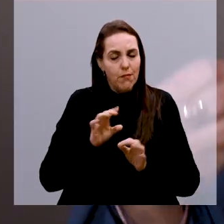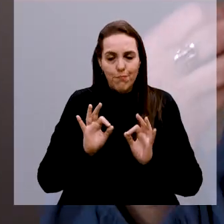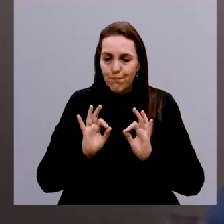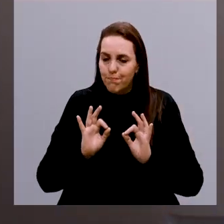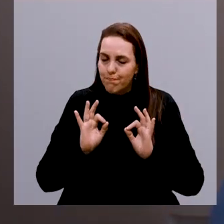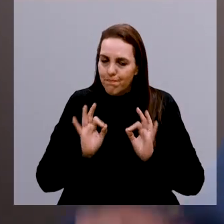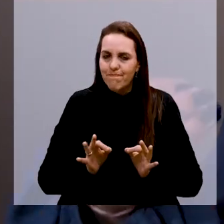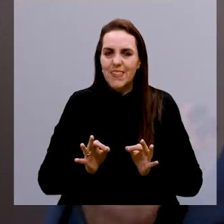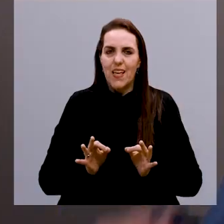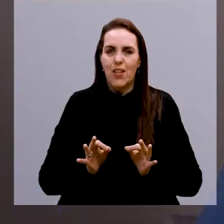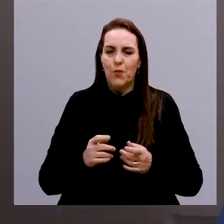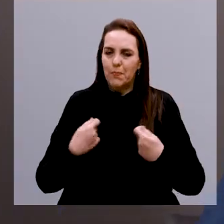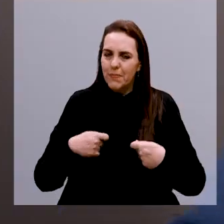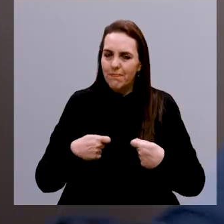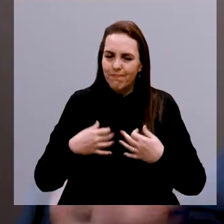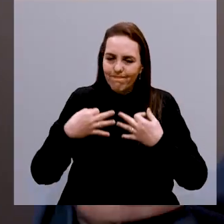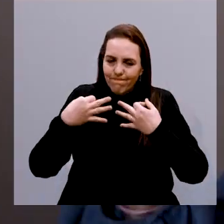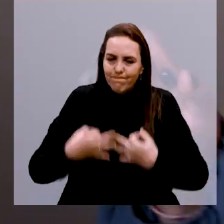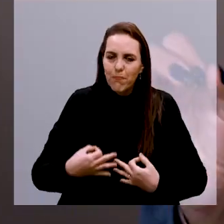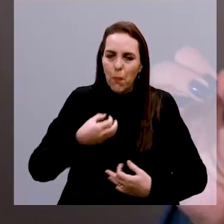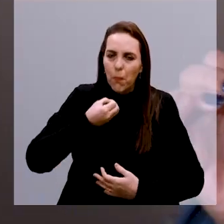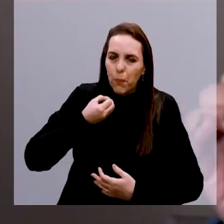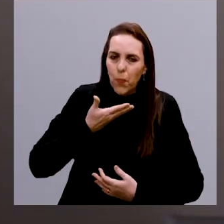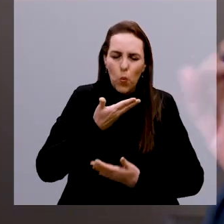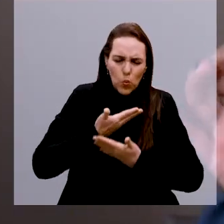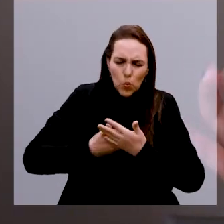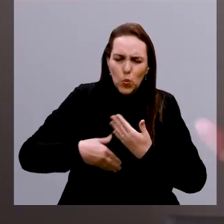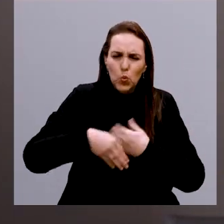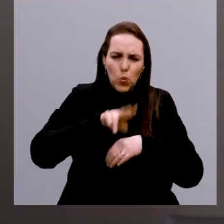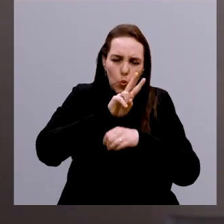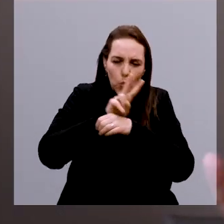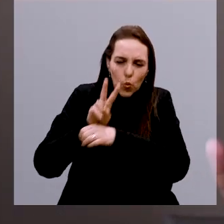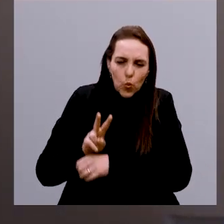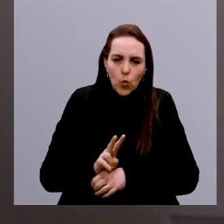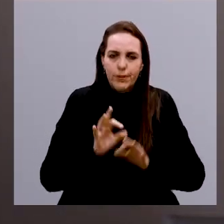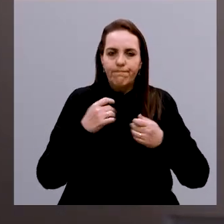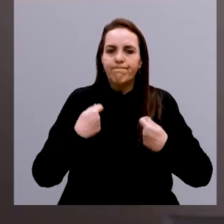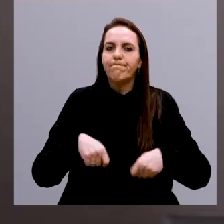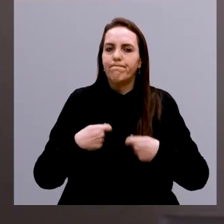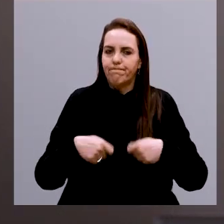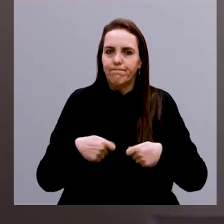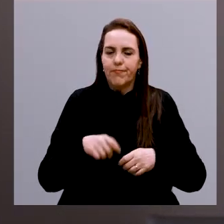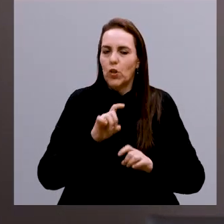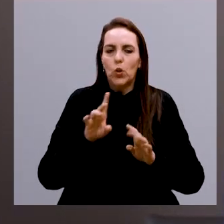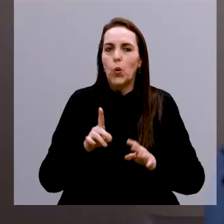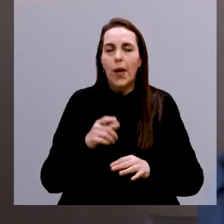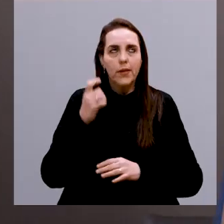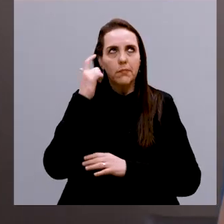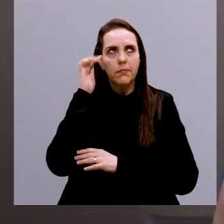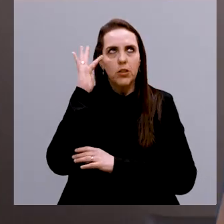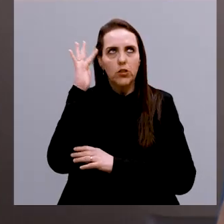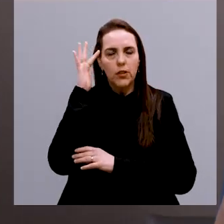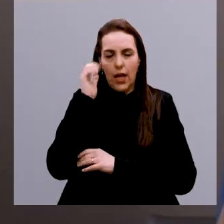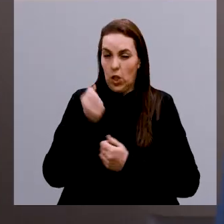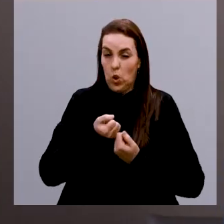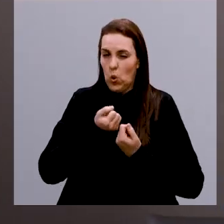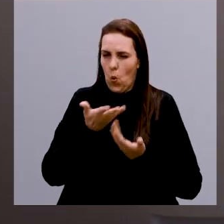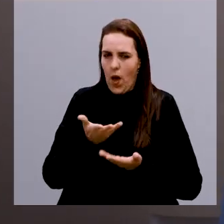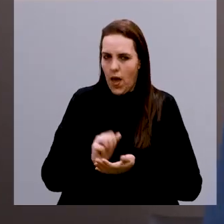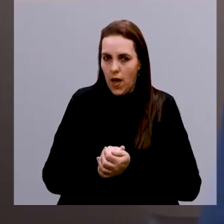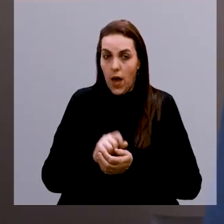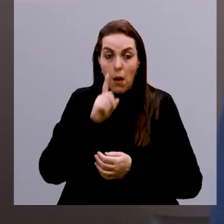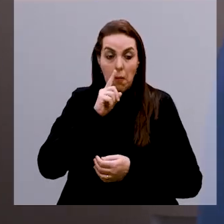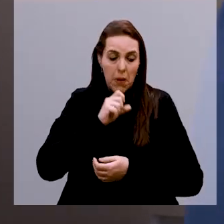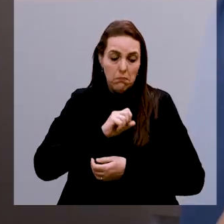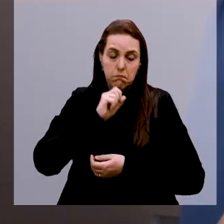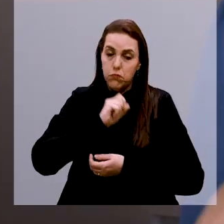seja eficaz, efetivo, né? Com todo o cuidado necessário para isso, porque a gente não está falando, quando a gente pensa sobre a doação, essa